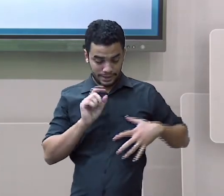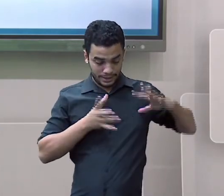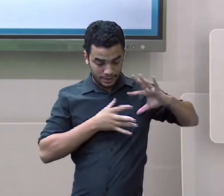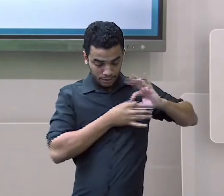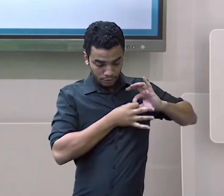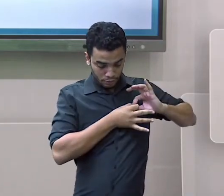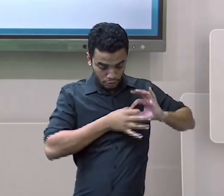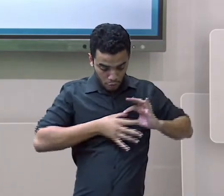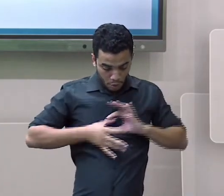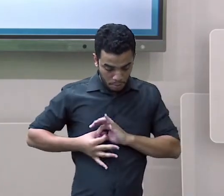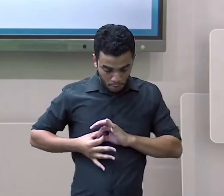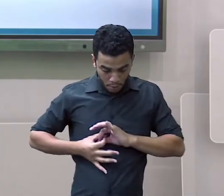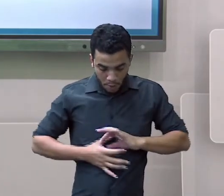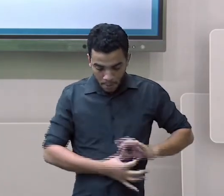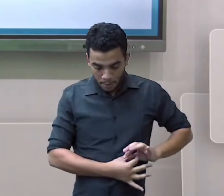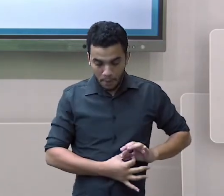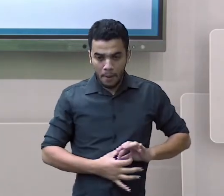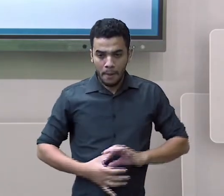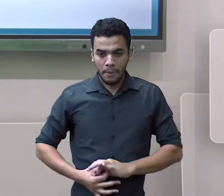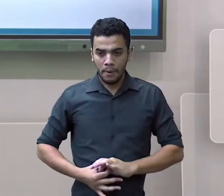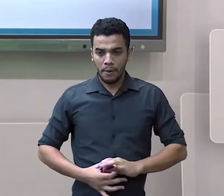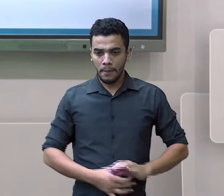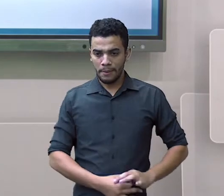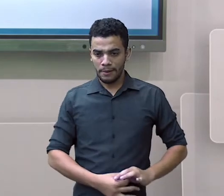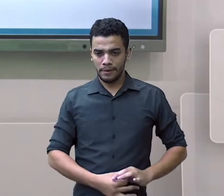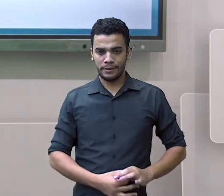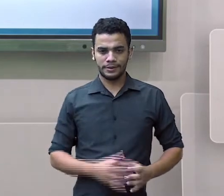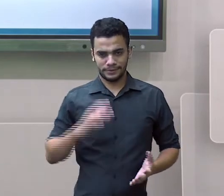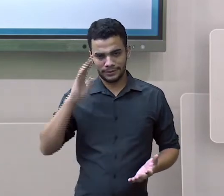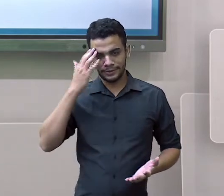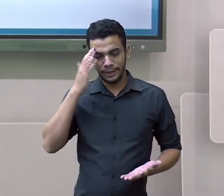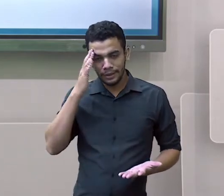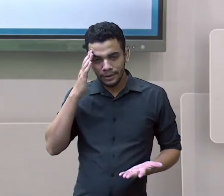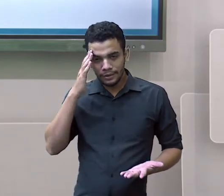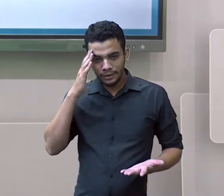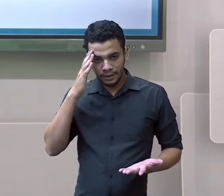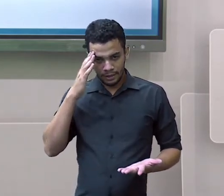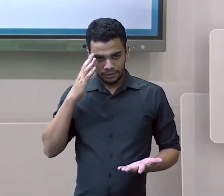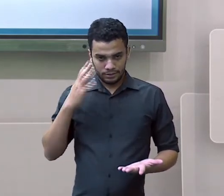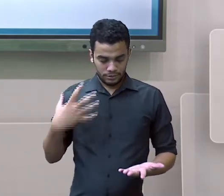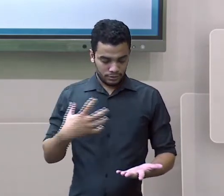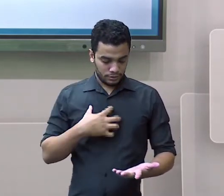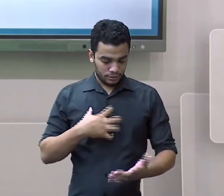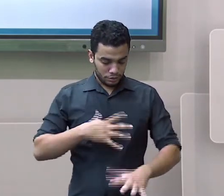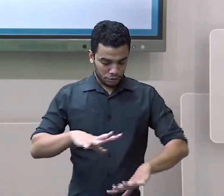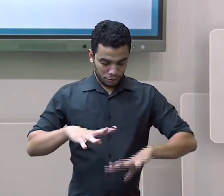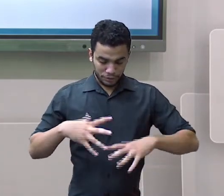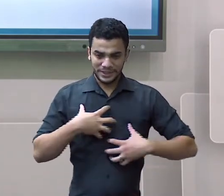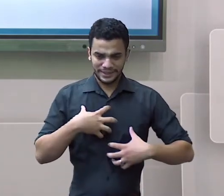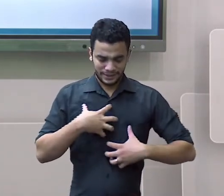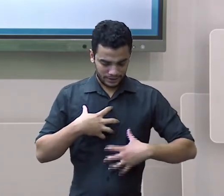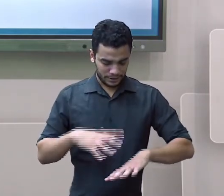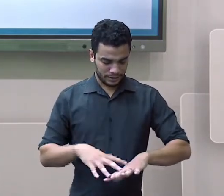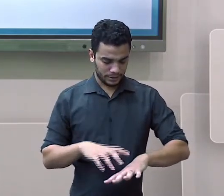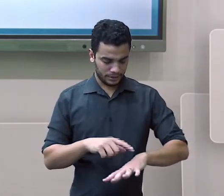com todas as partes do corpo e coordena nossas ações por meio de diferentes tipos